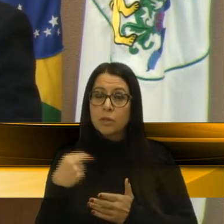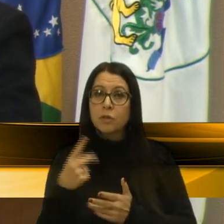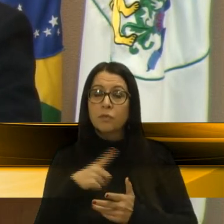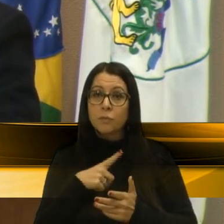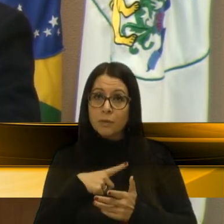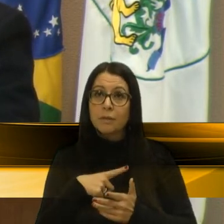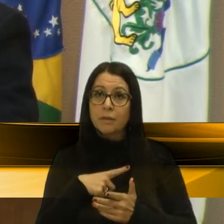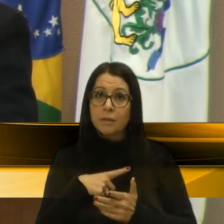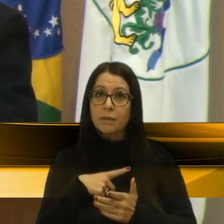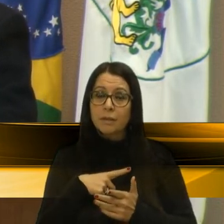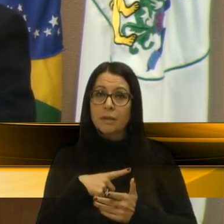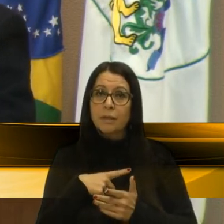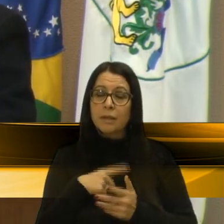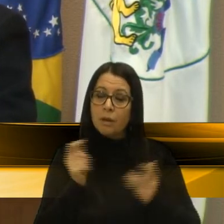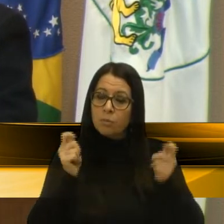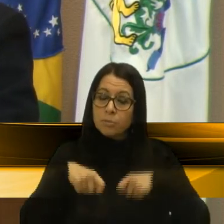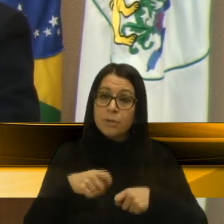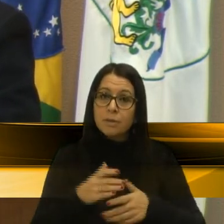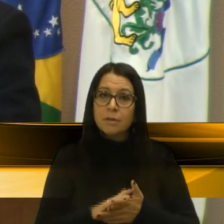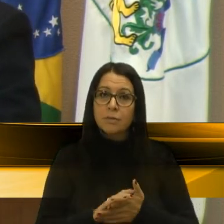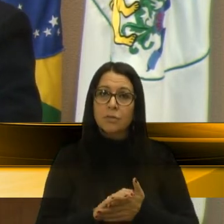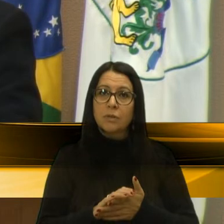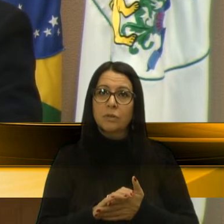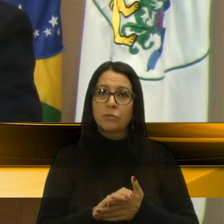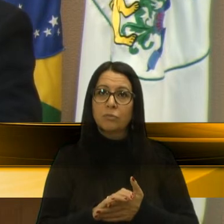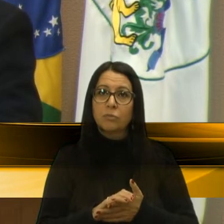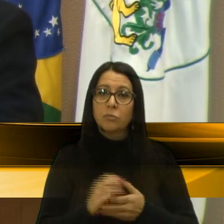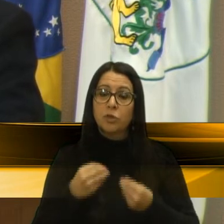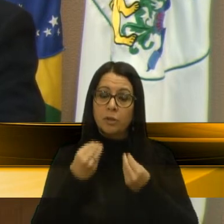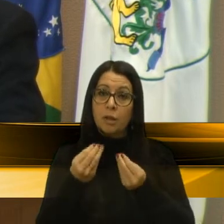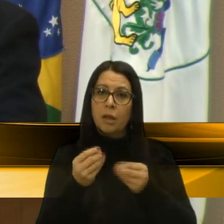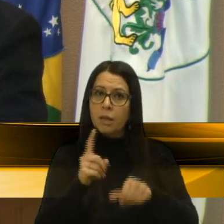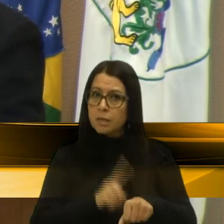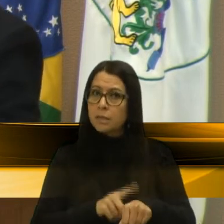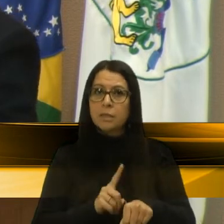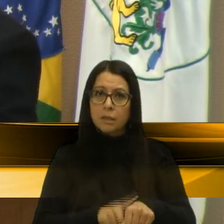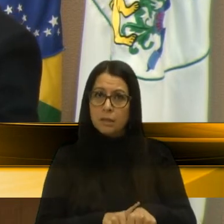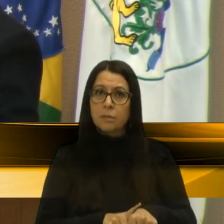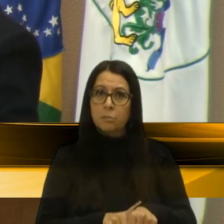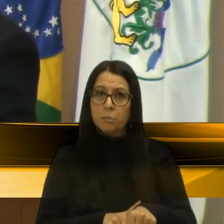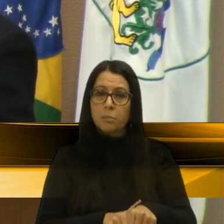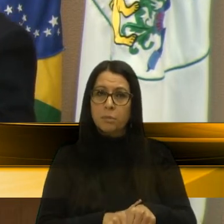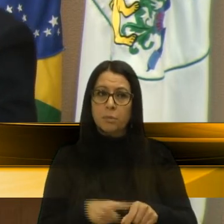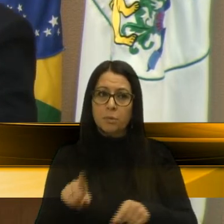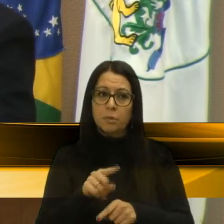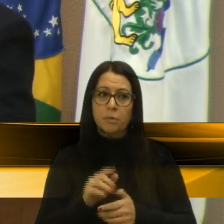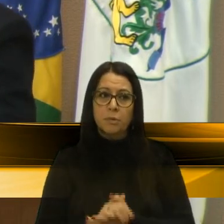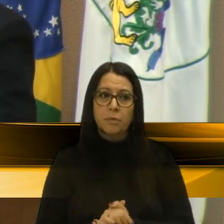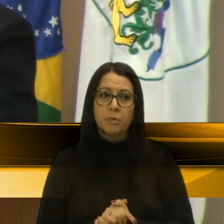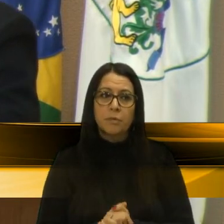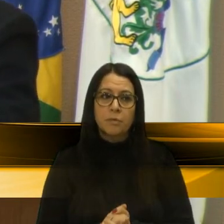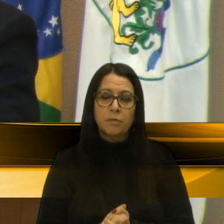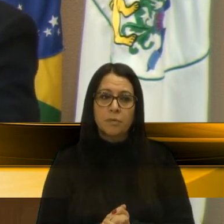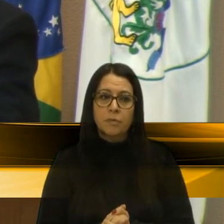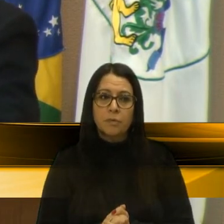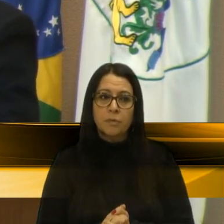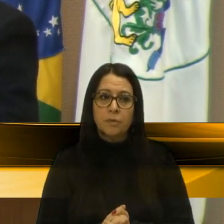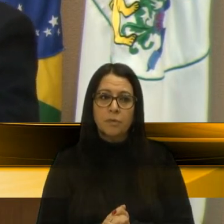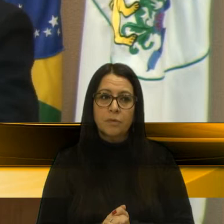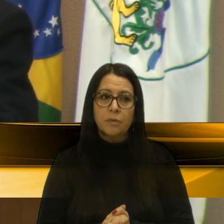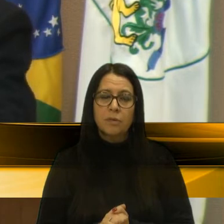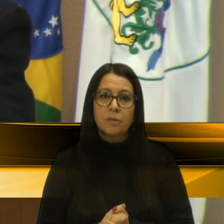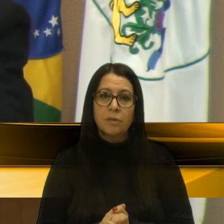pensar de que a situação está, sem dúvida nenhuma, se agravando. E quero chamar a atenção